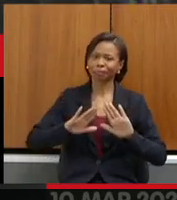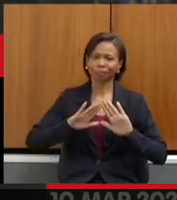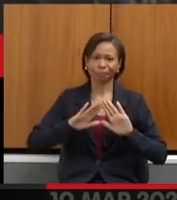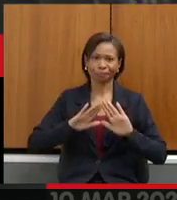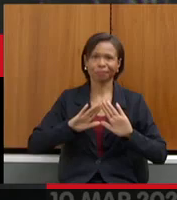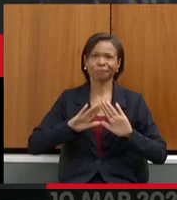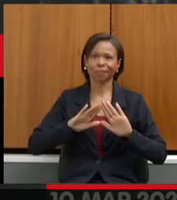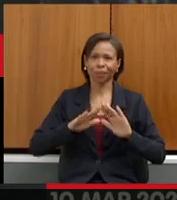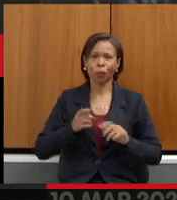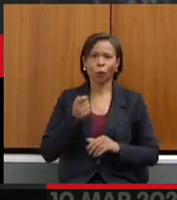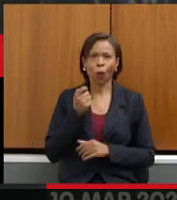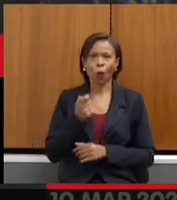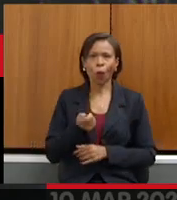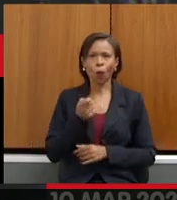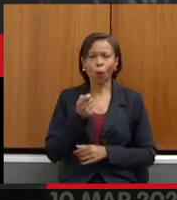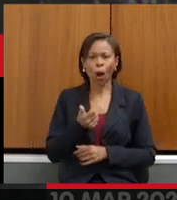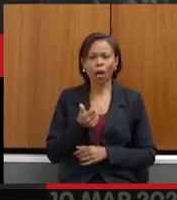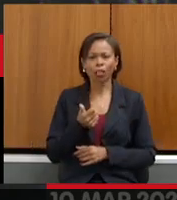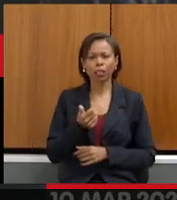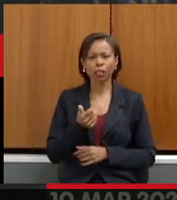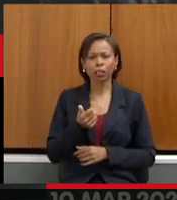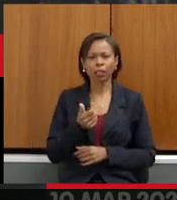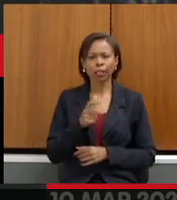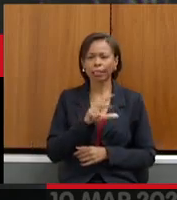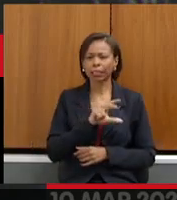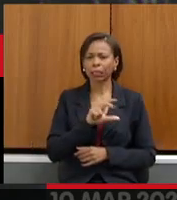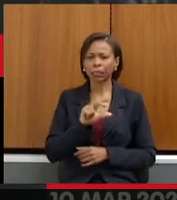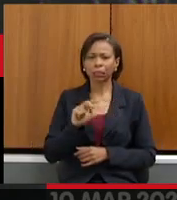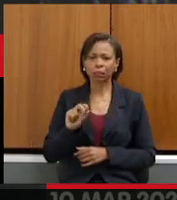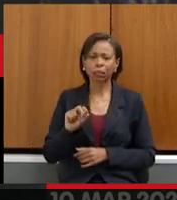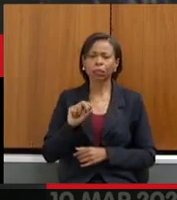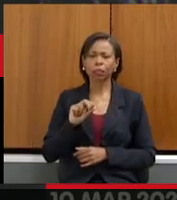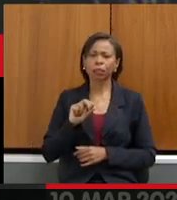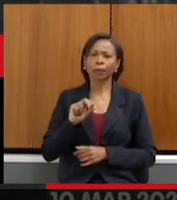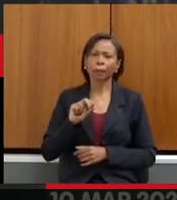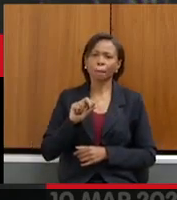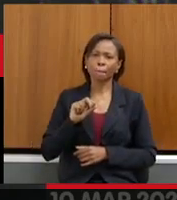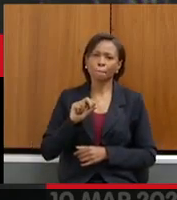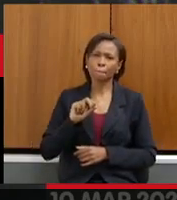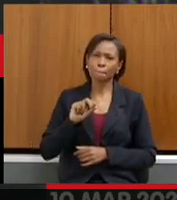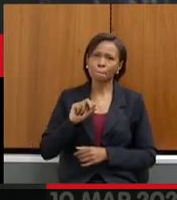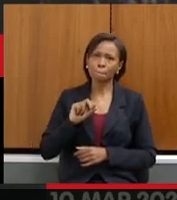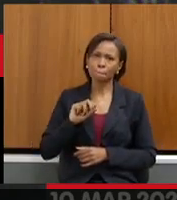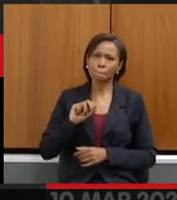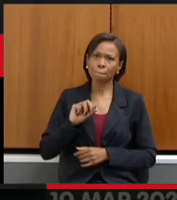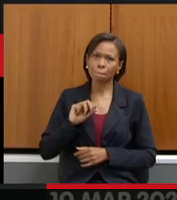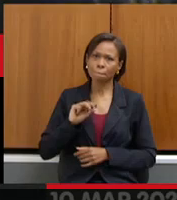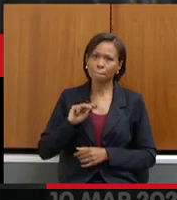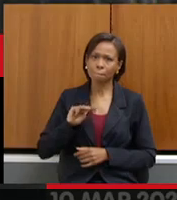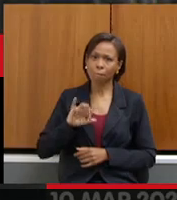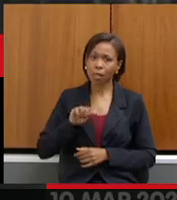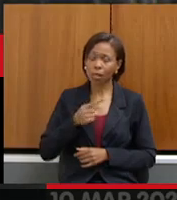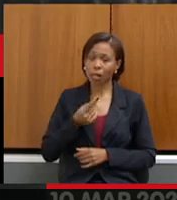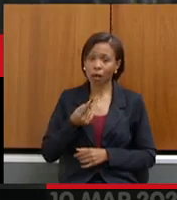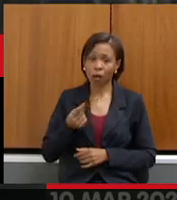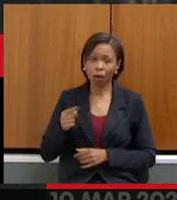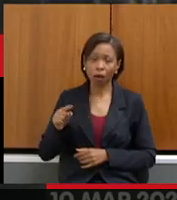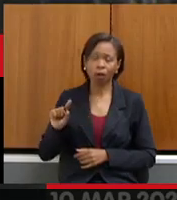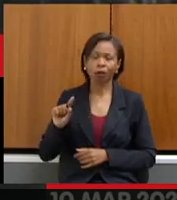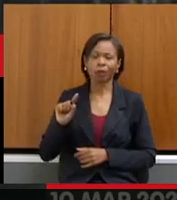foram Quase meio milhão de reais investidos para a compra de equipamentos